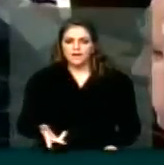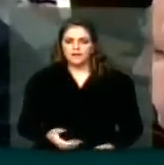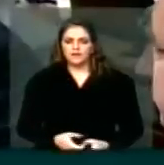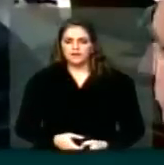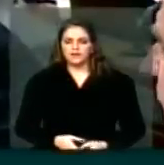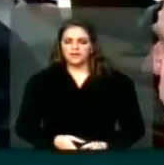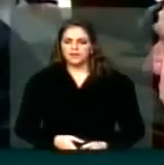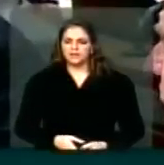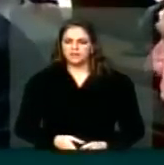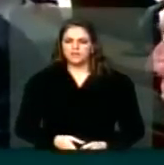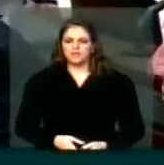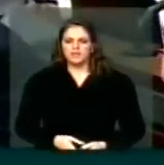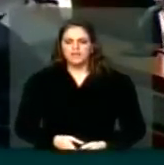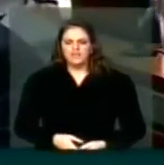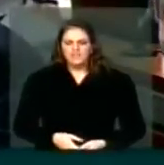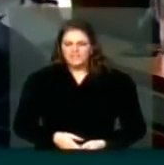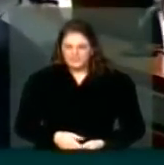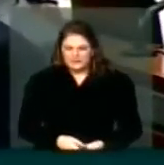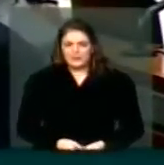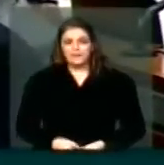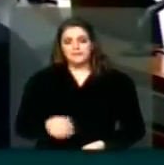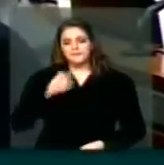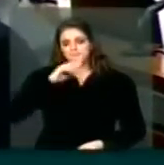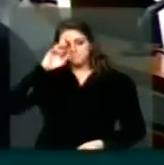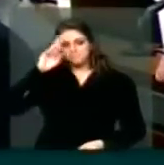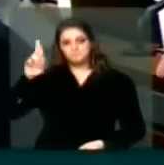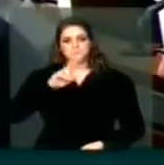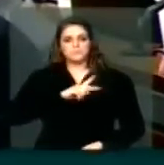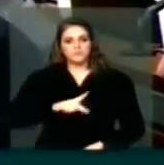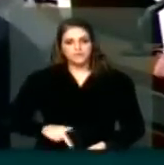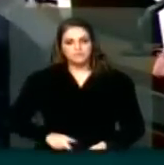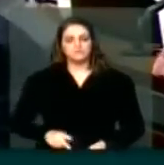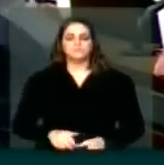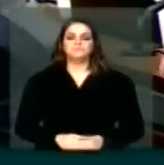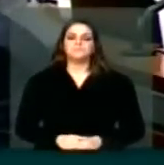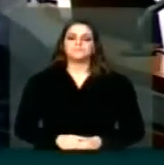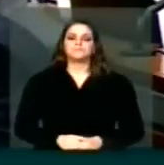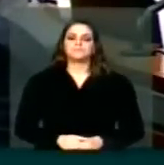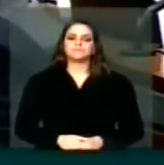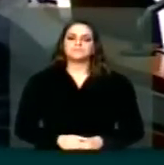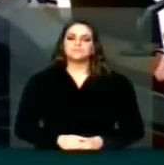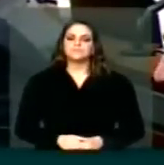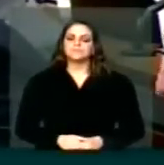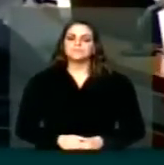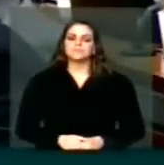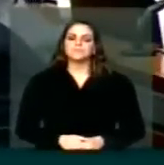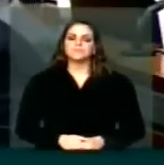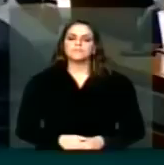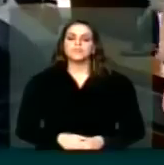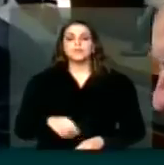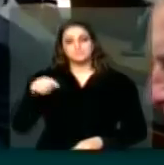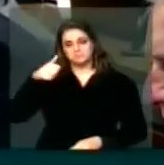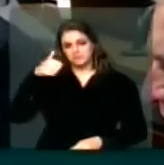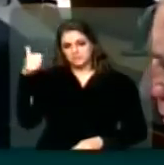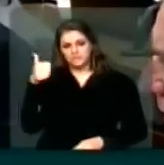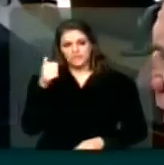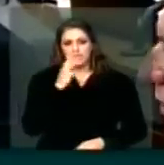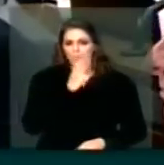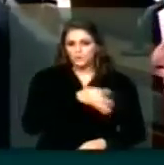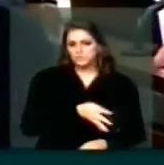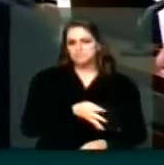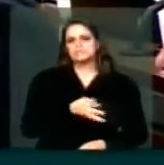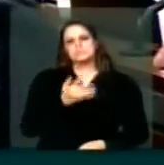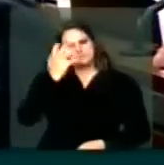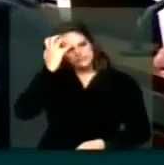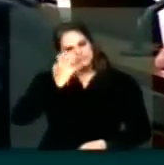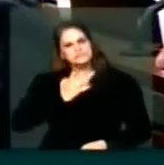Senhor presidente, a primeira afirmação que foi feita, que pesaria em tese sobre os ombros do presidente Eduardo Cunha, é do senhor